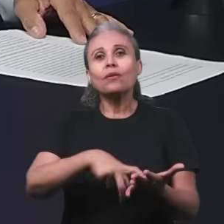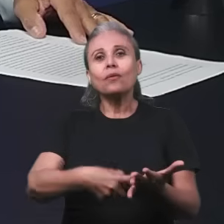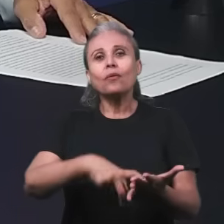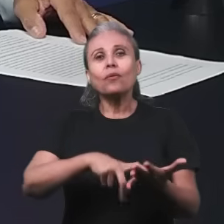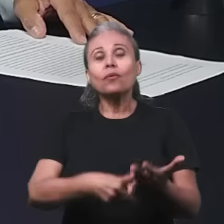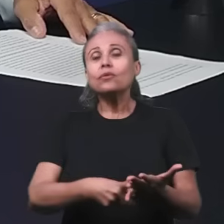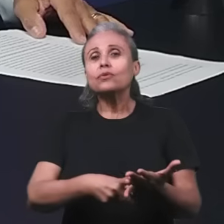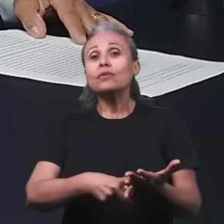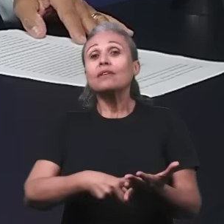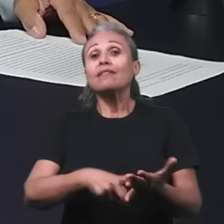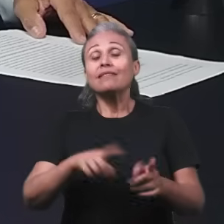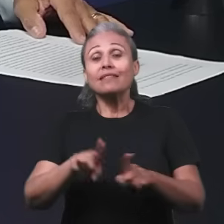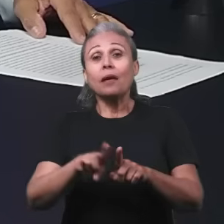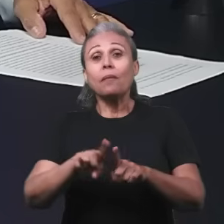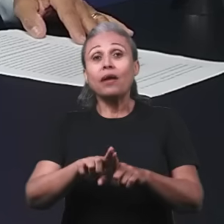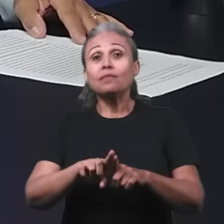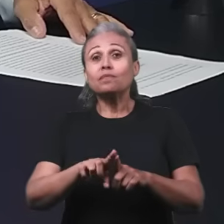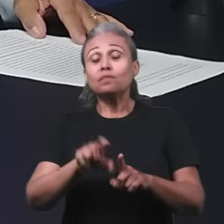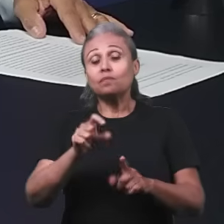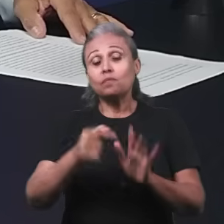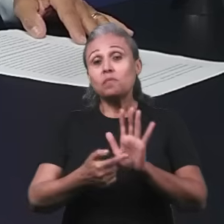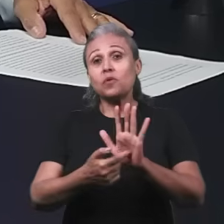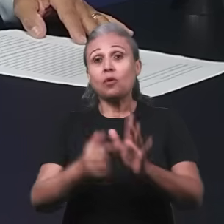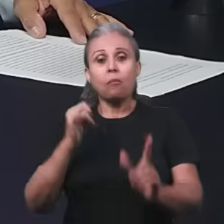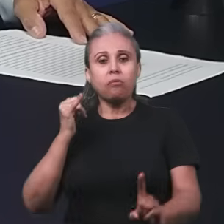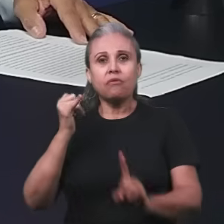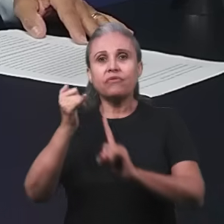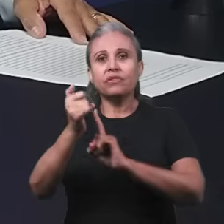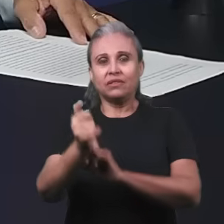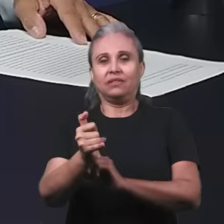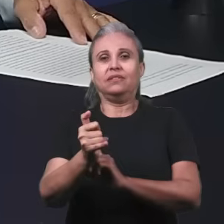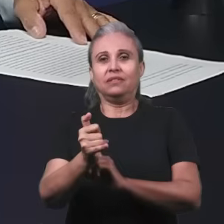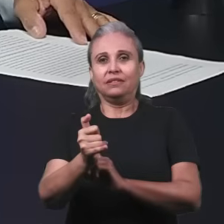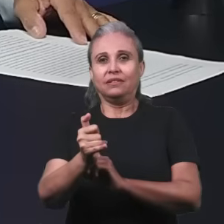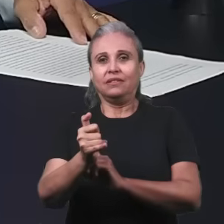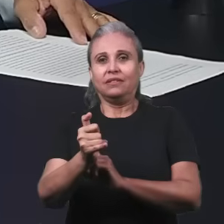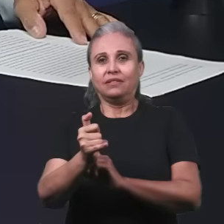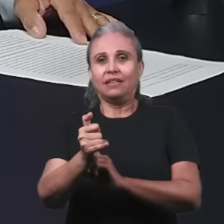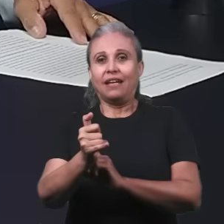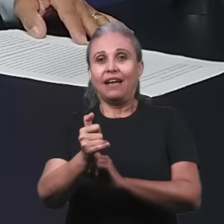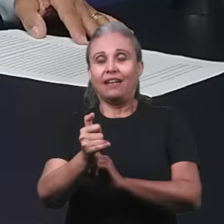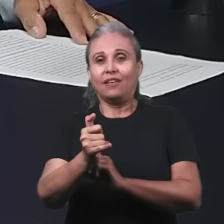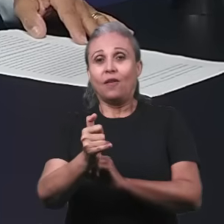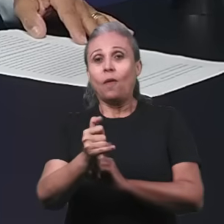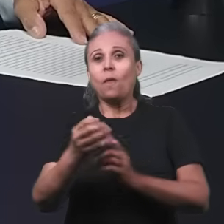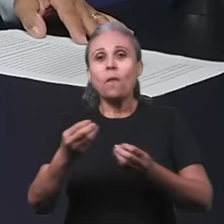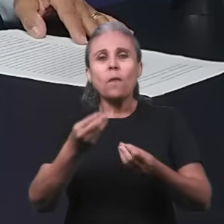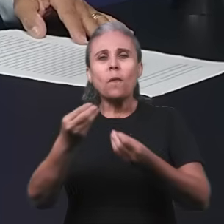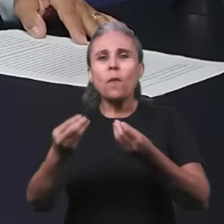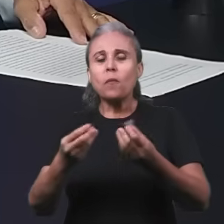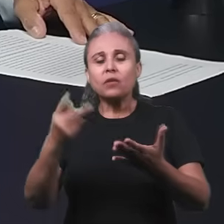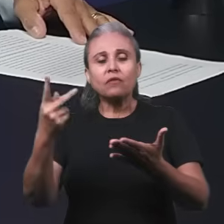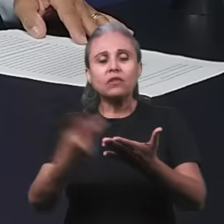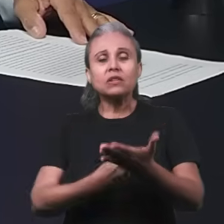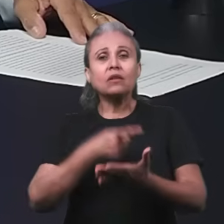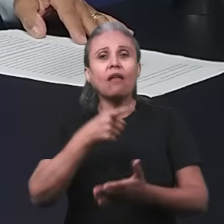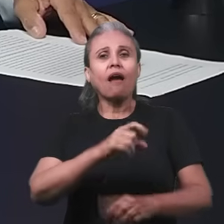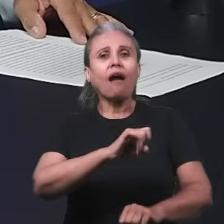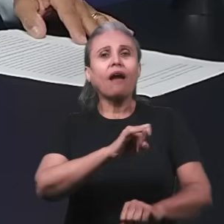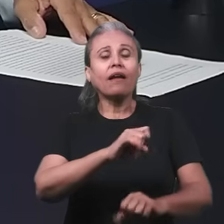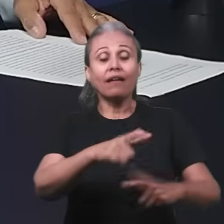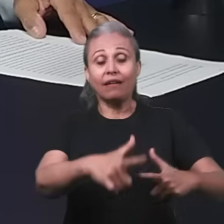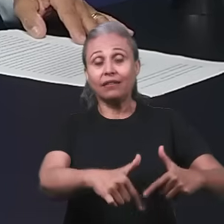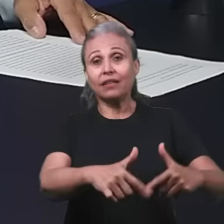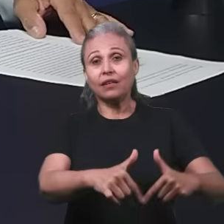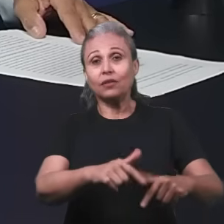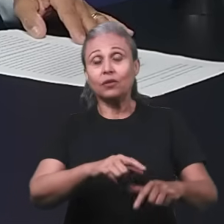profética, porque ela mostra a situação de Israel. Então, na verdade, quando ele levanta